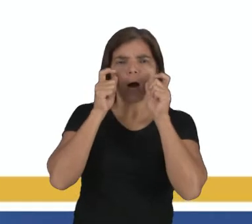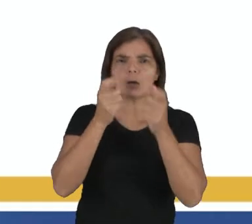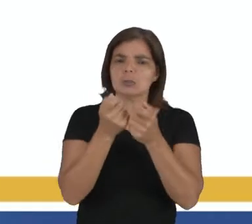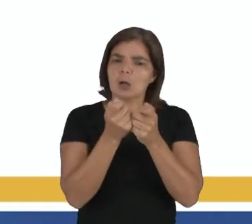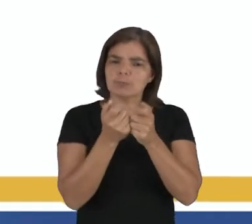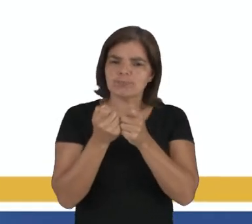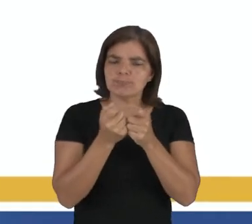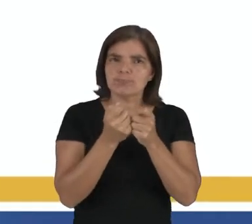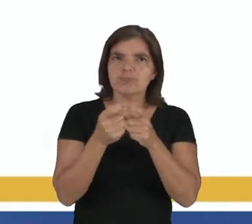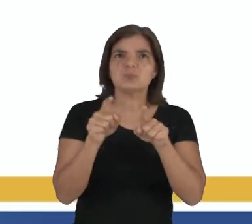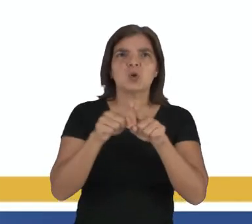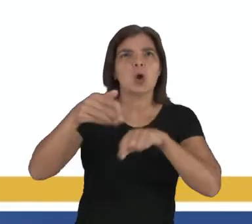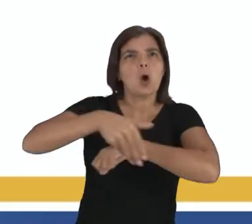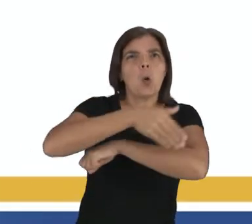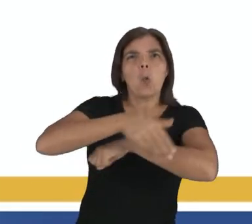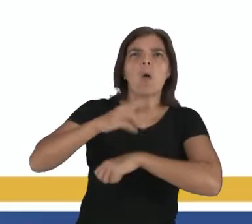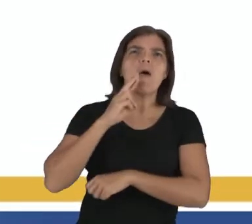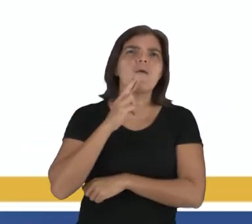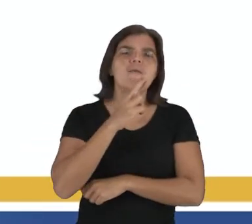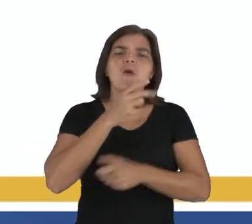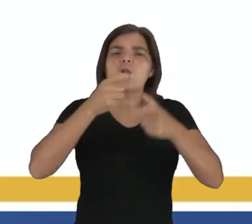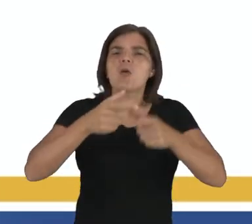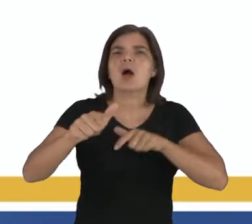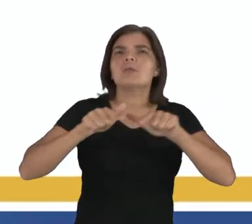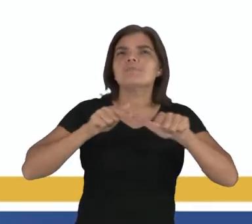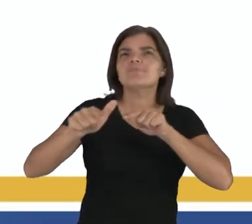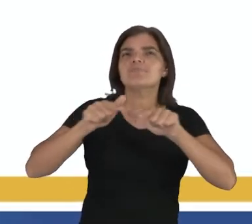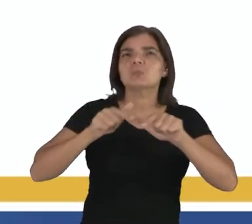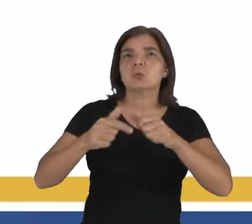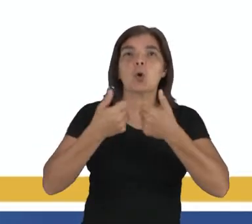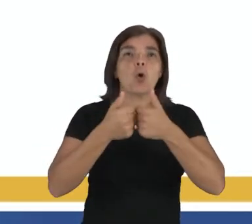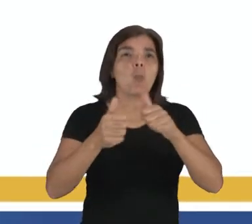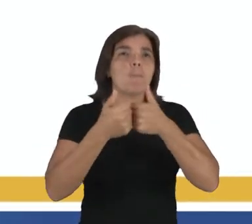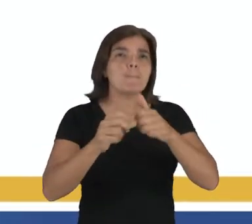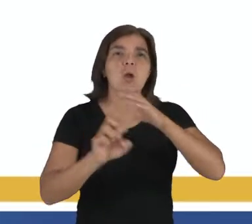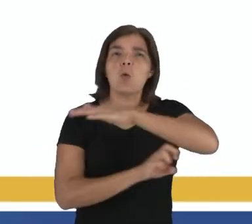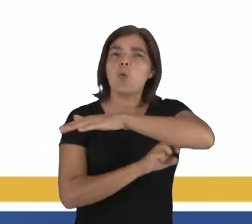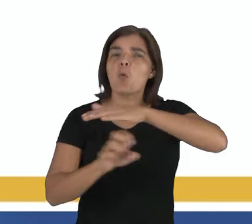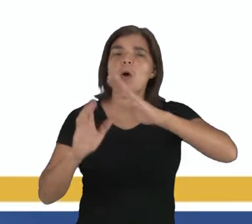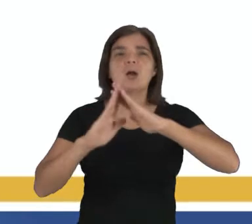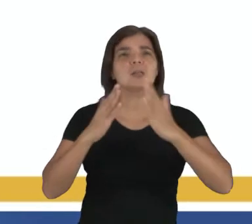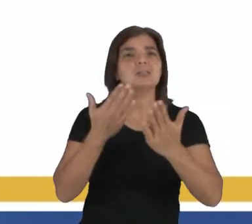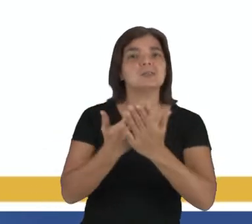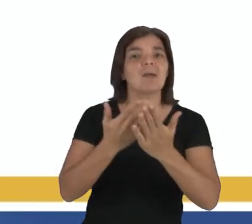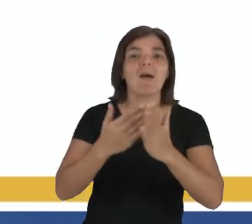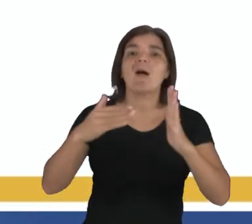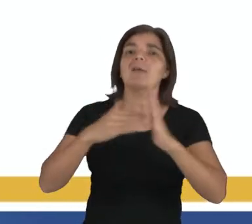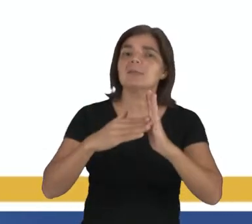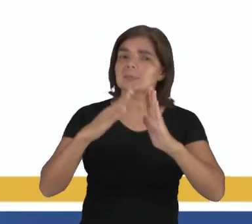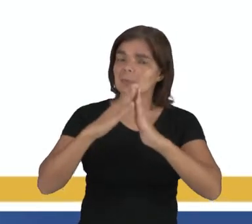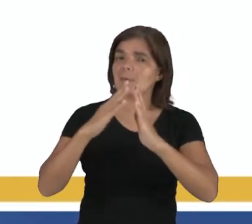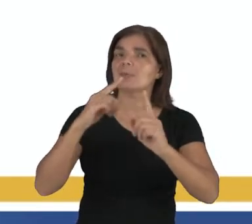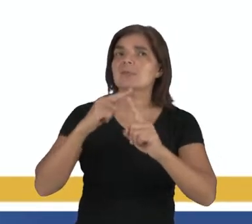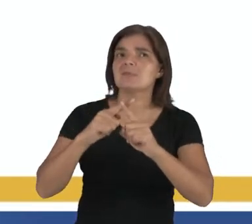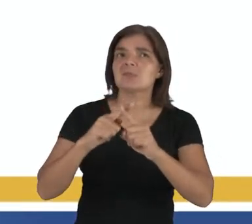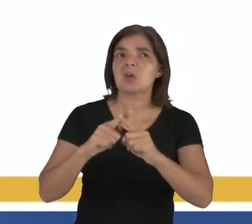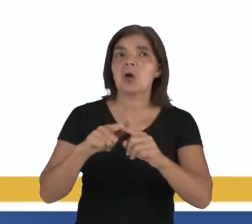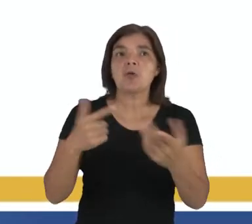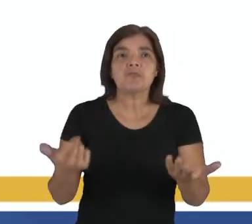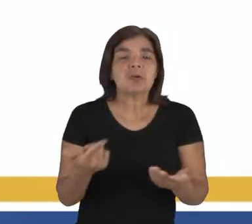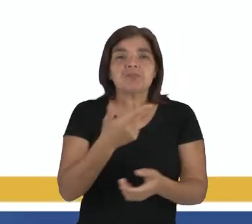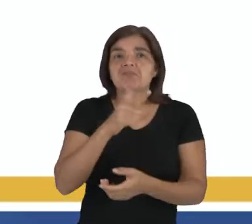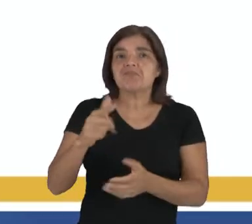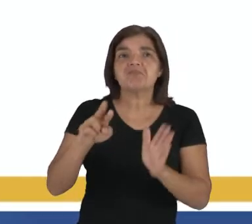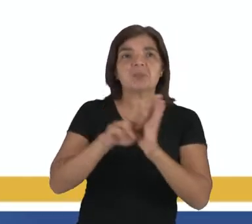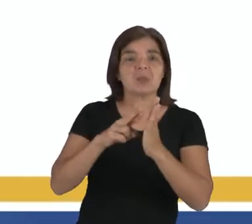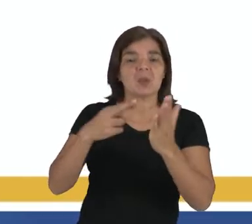ao celular. Rua, restaurante, local de trabalho, ônibus, metrô, escola e até igreja. Não sem